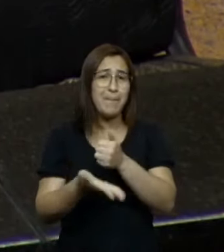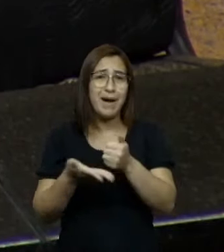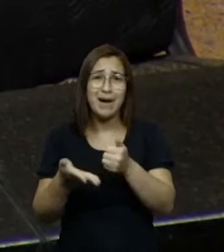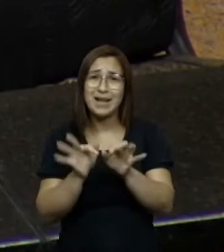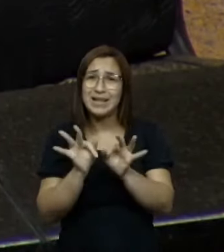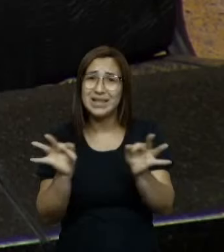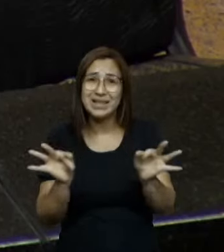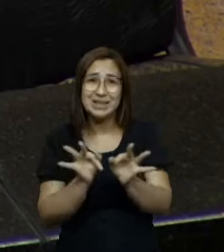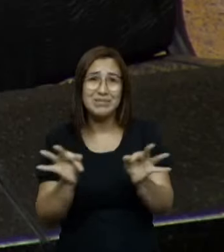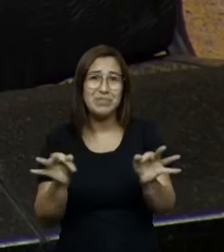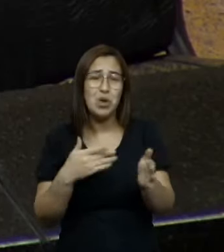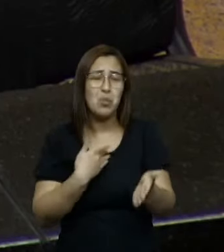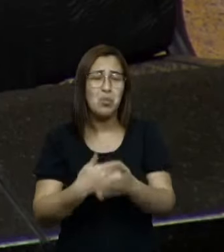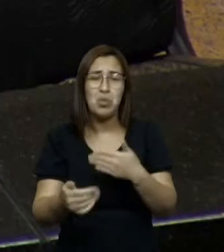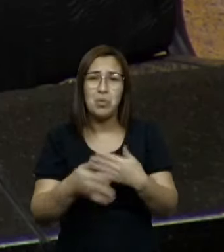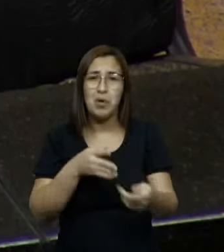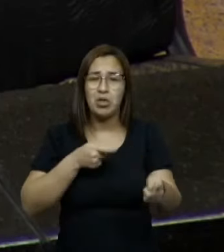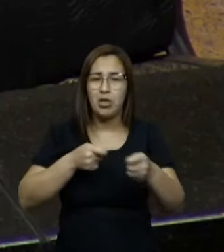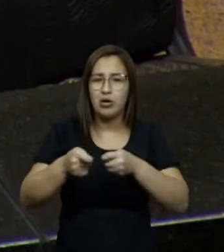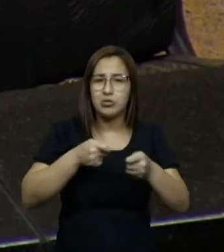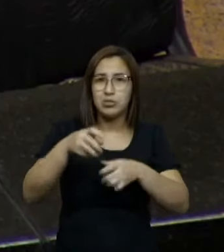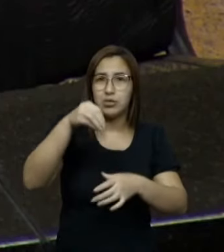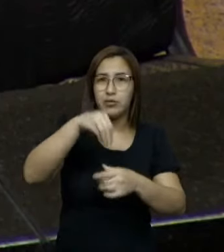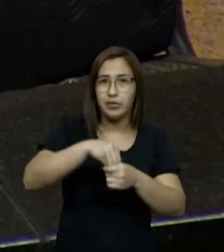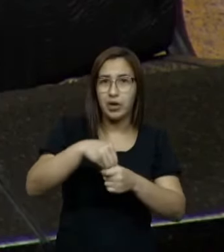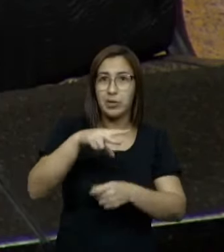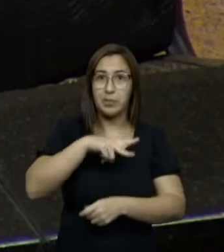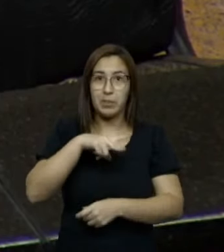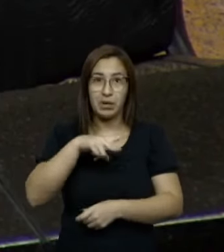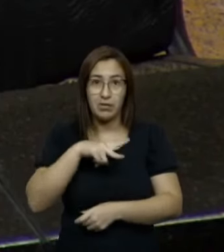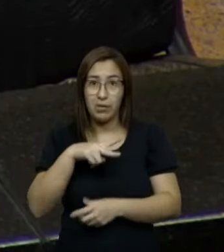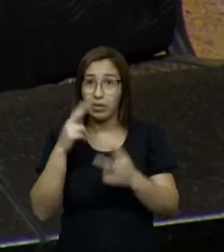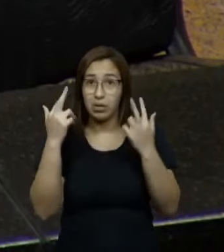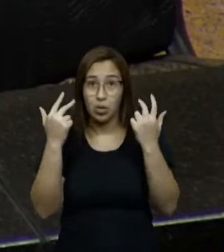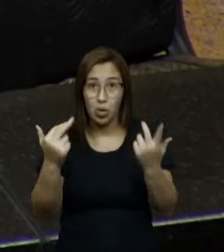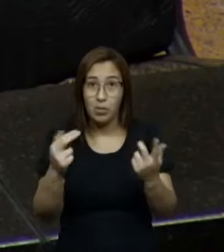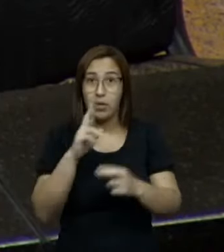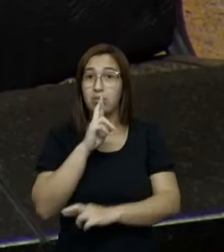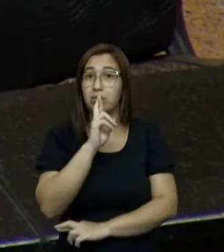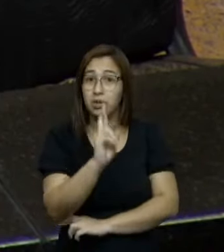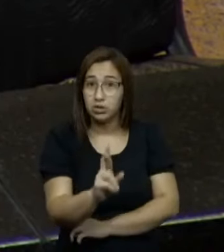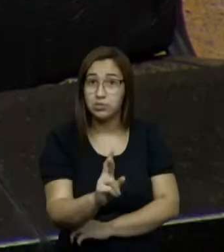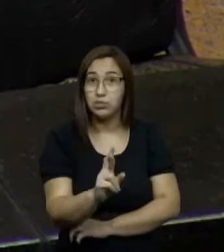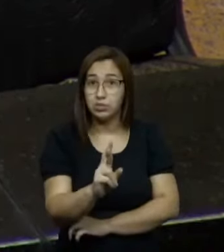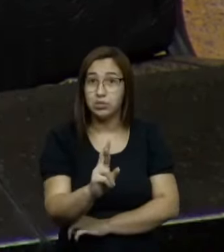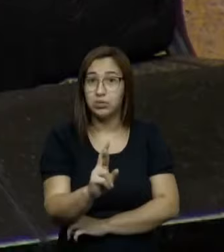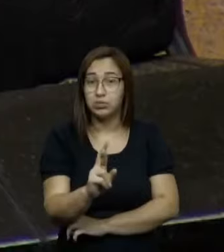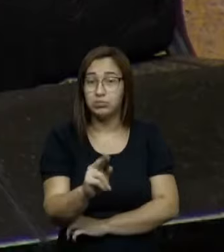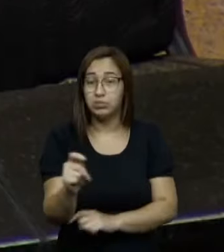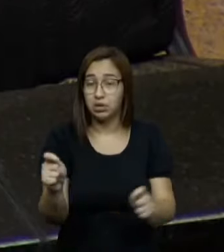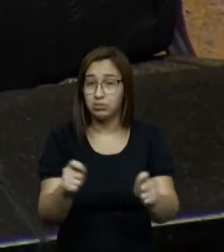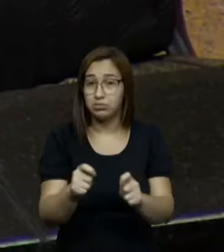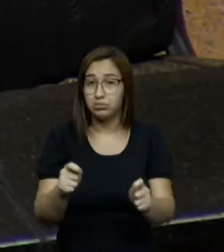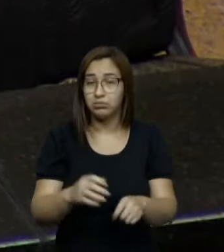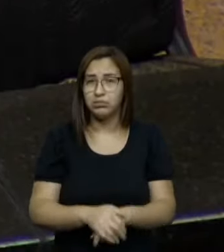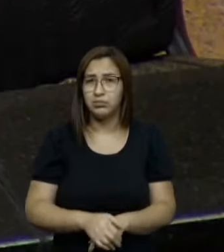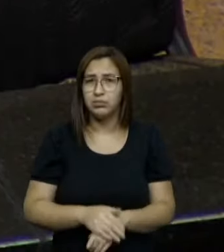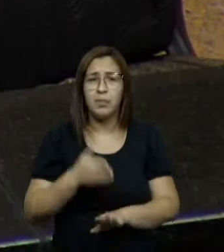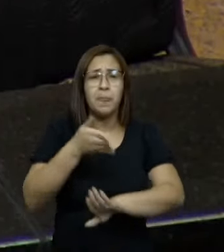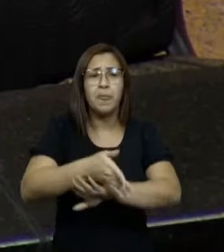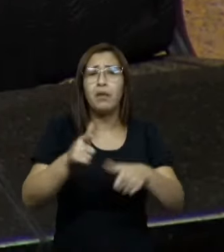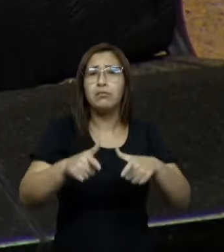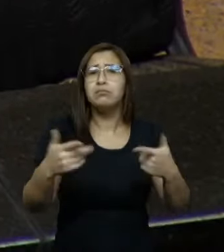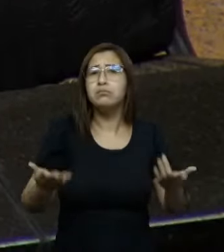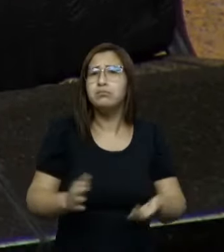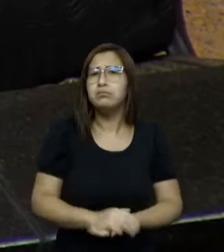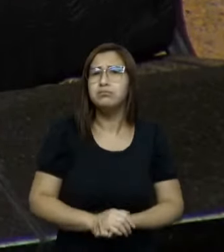qualquer administrador na administração privada faria a um colaborador seu da sua empresa. Onde você vai, filho? E o que